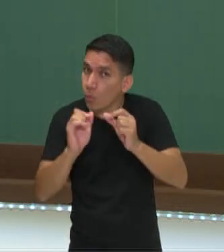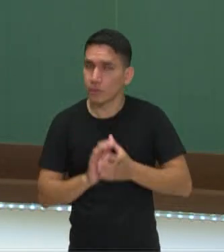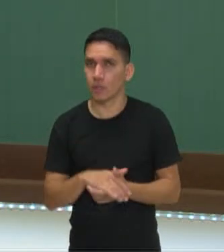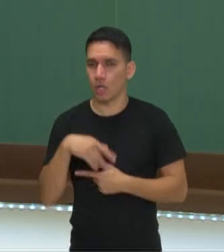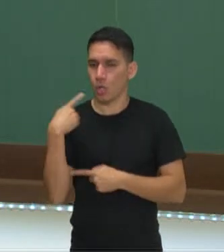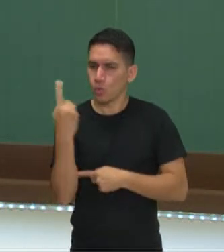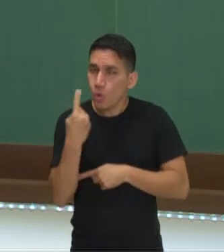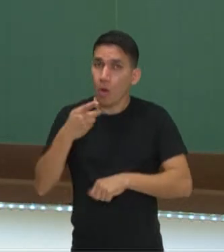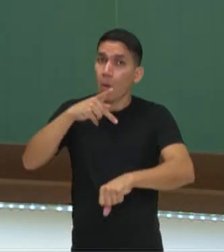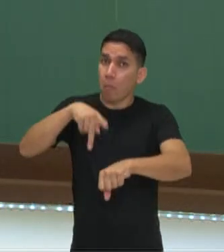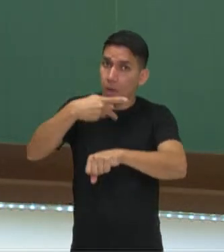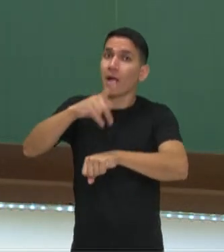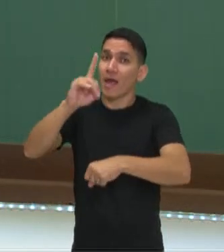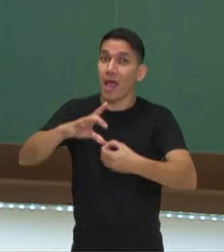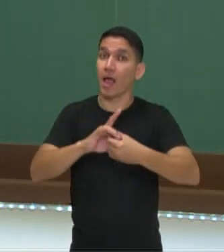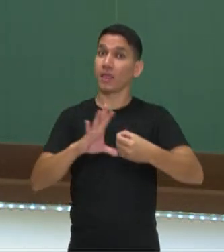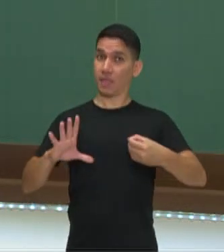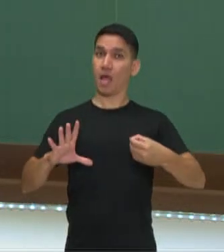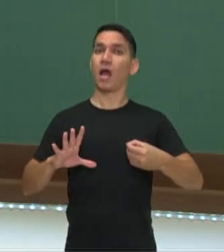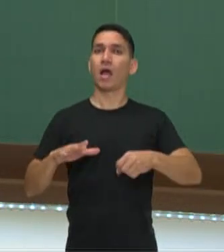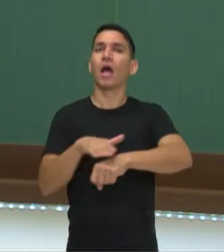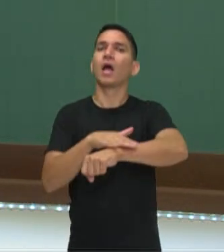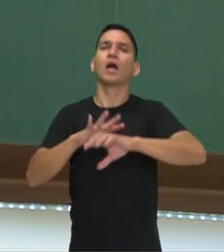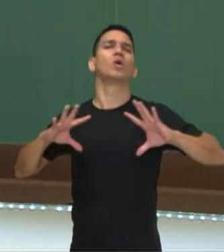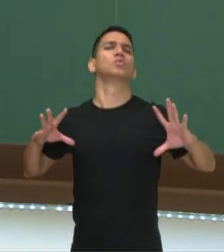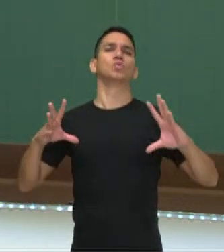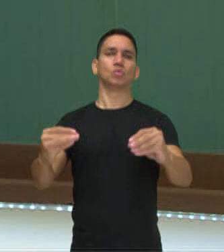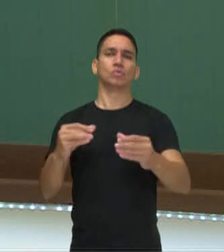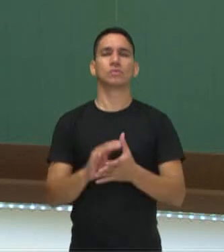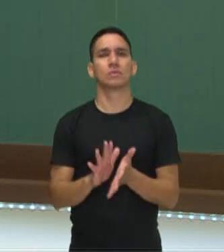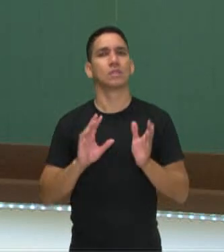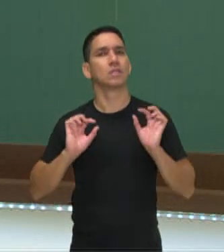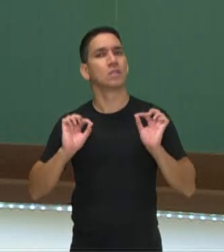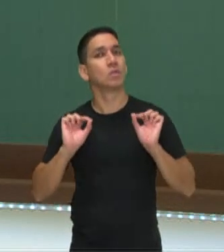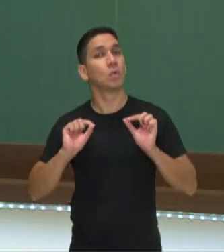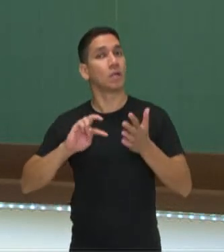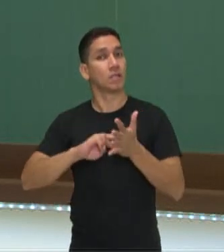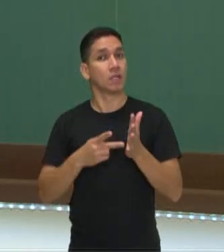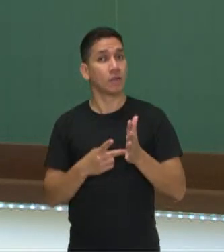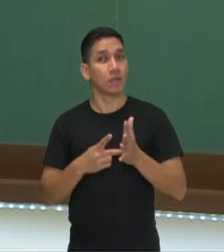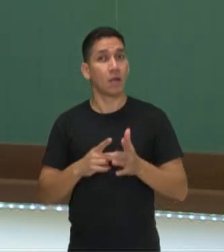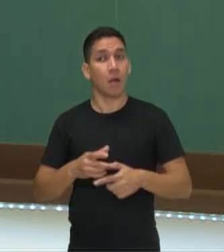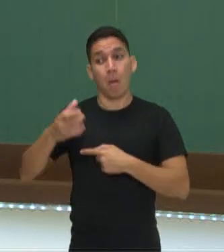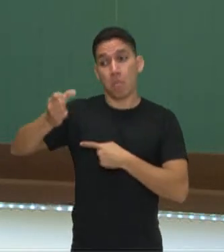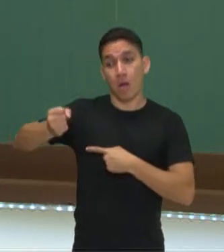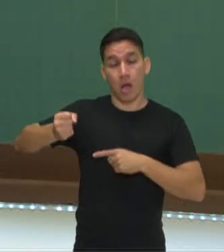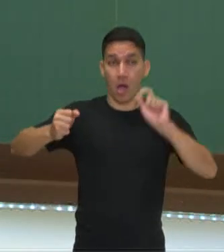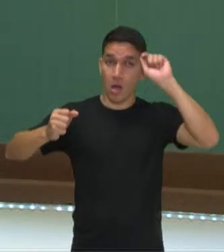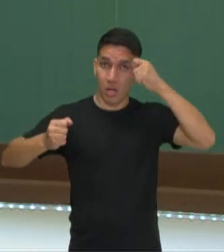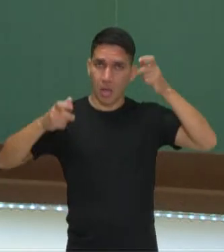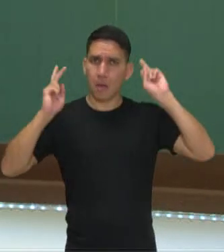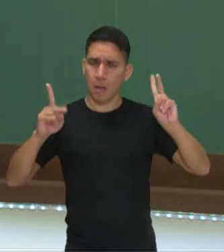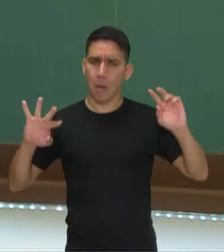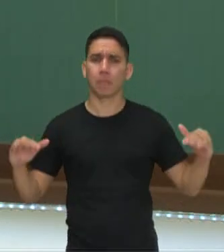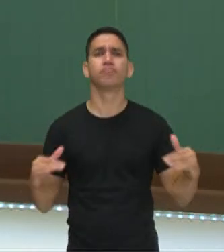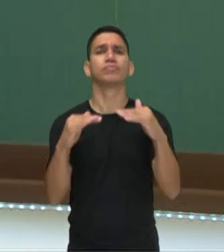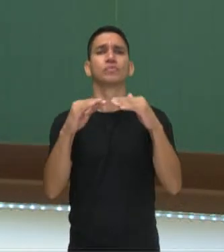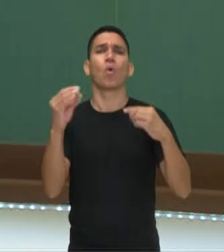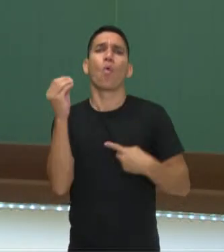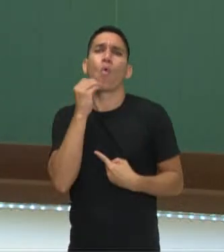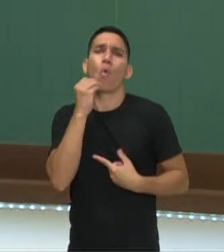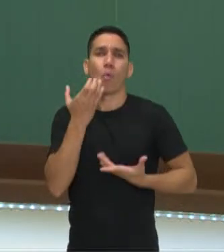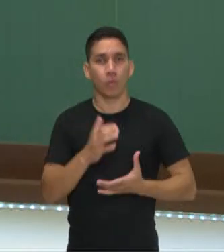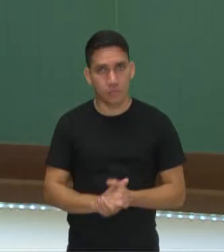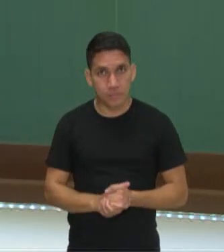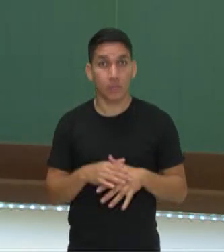país, ele é democrático racialmente para todos, ou seja, que brancos e negros têm as mesmas oportunidades, tá?